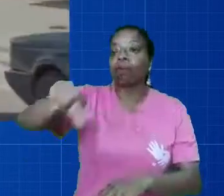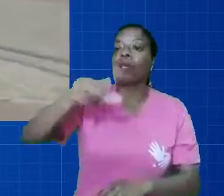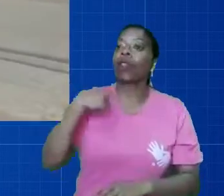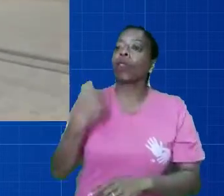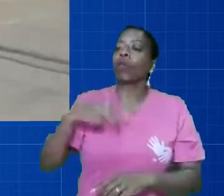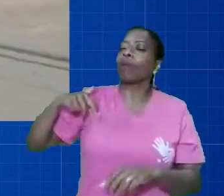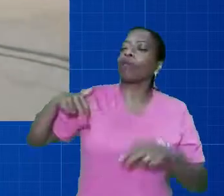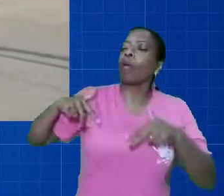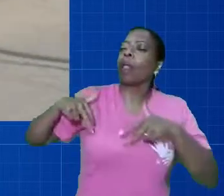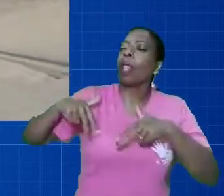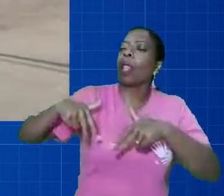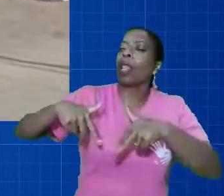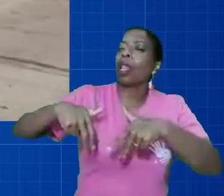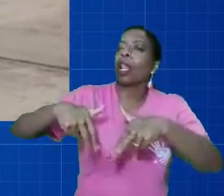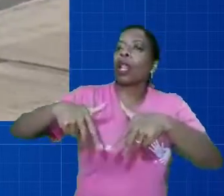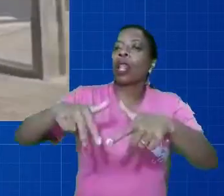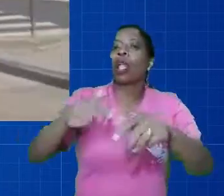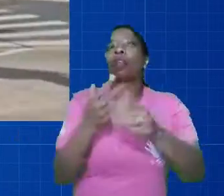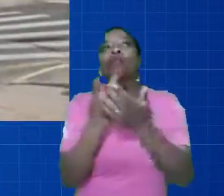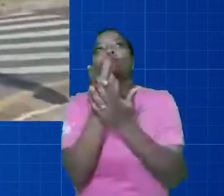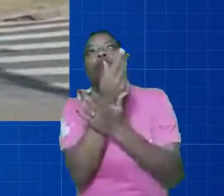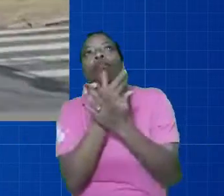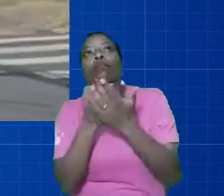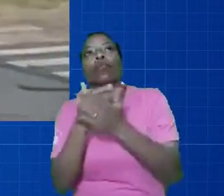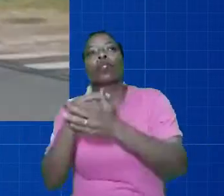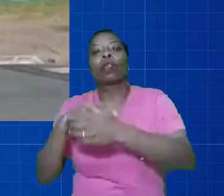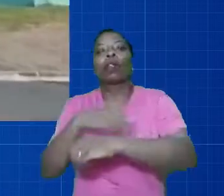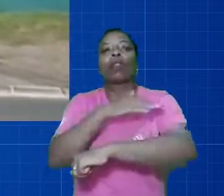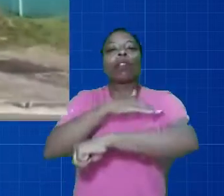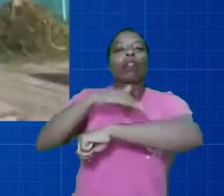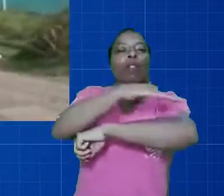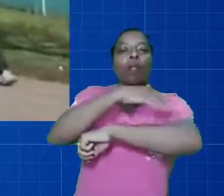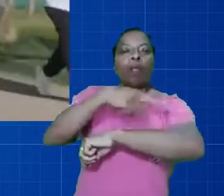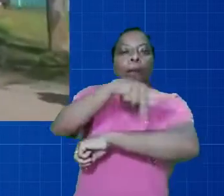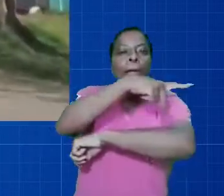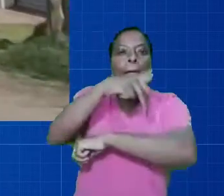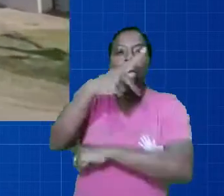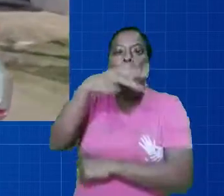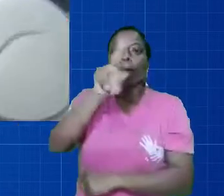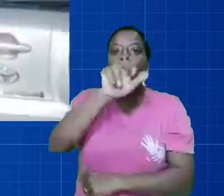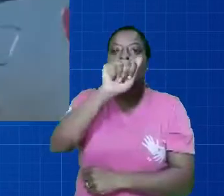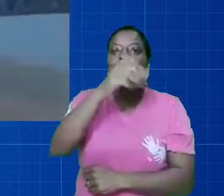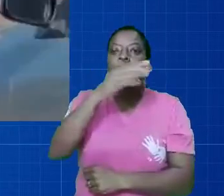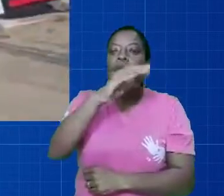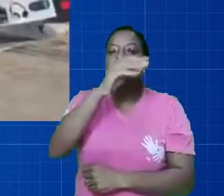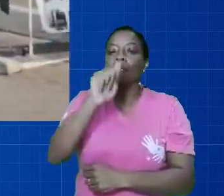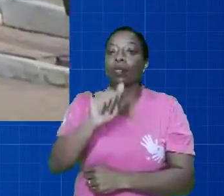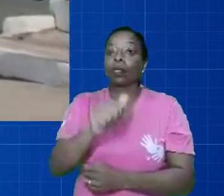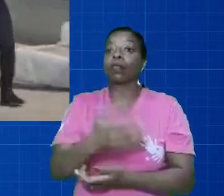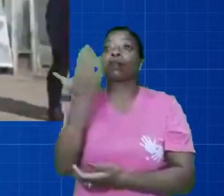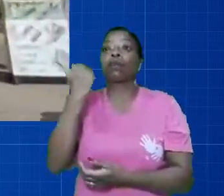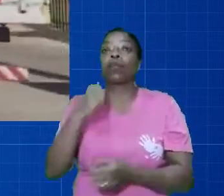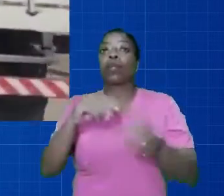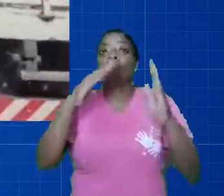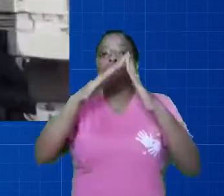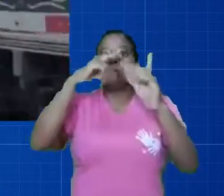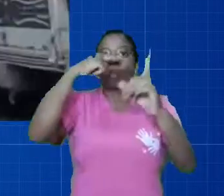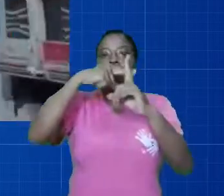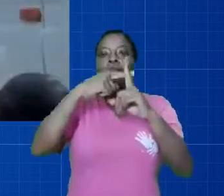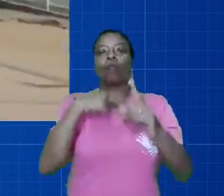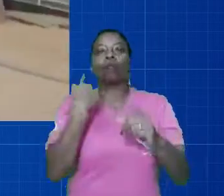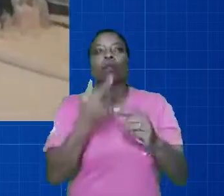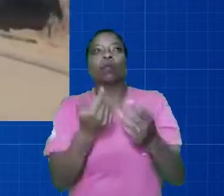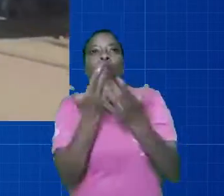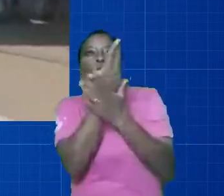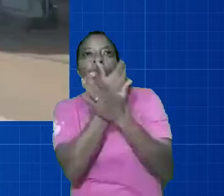da praça. A gente teve um período que a gente fez uma exposição só com as igrejas desenhadas e pintadas pelos alunos da